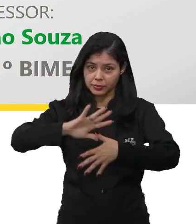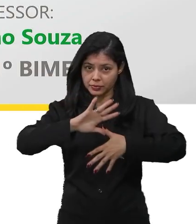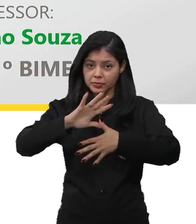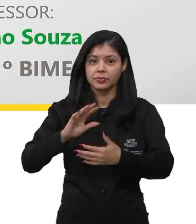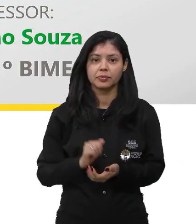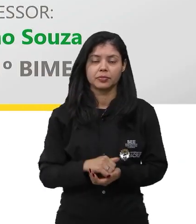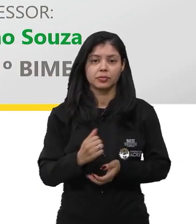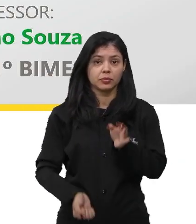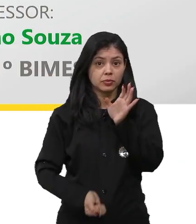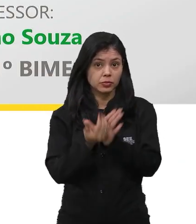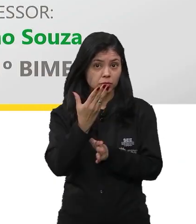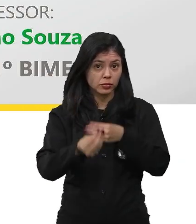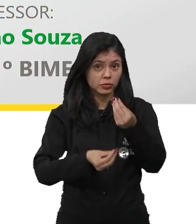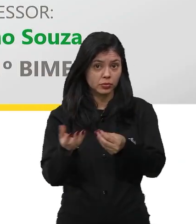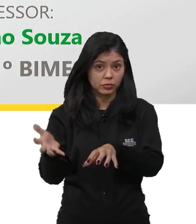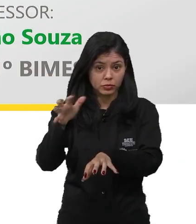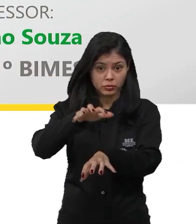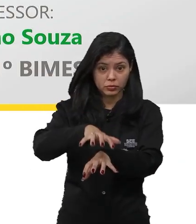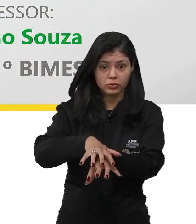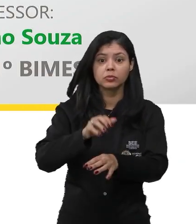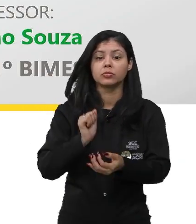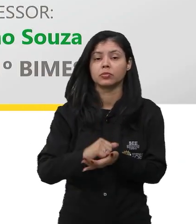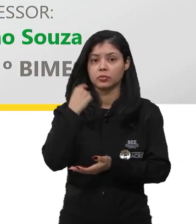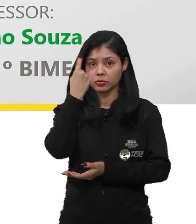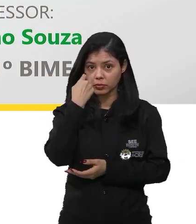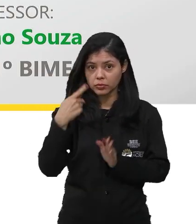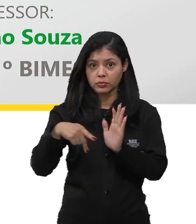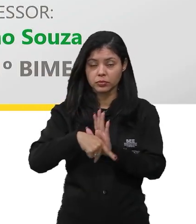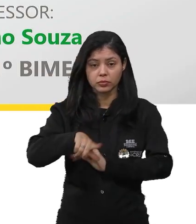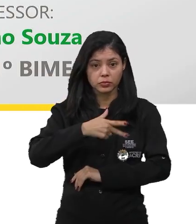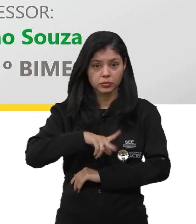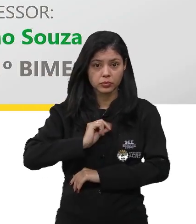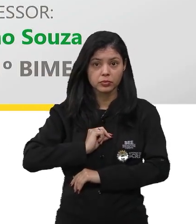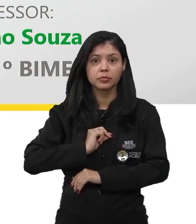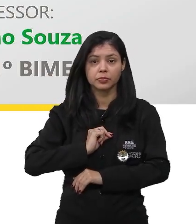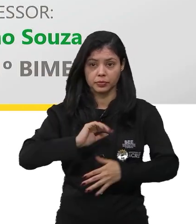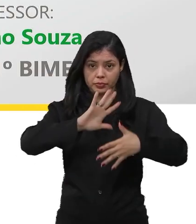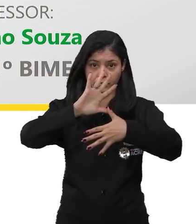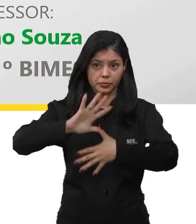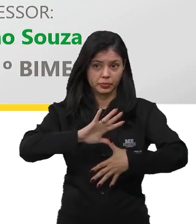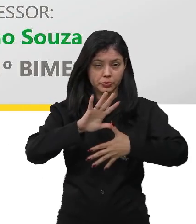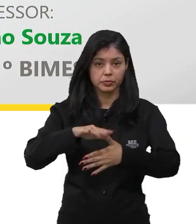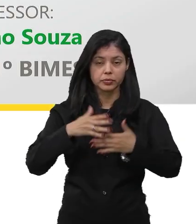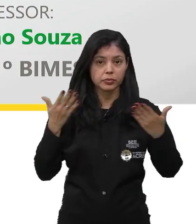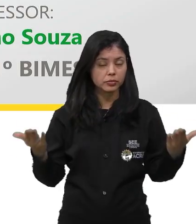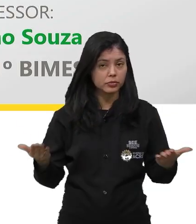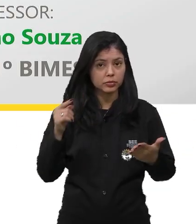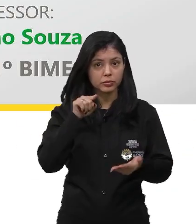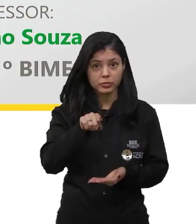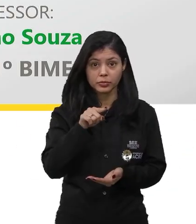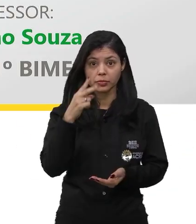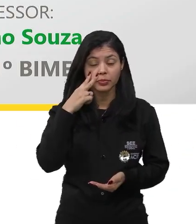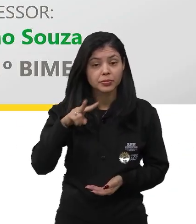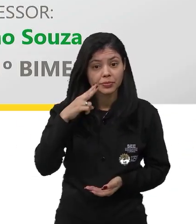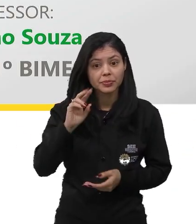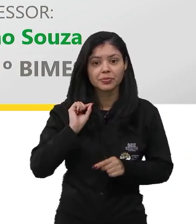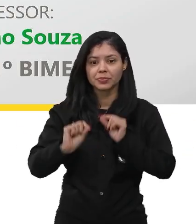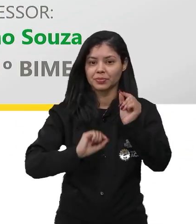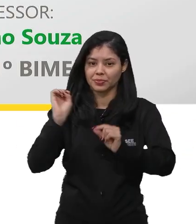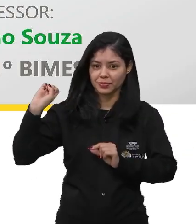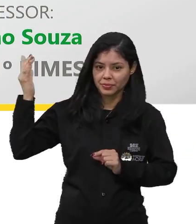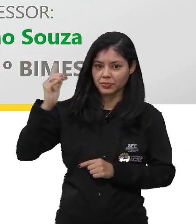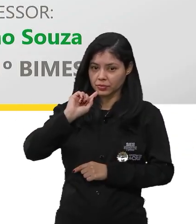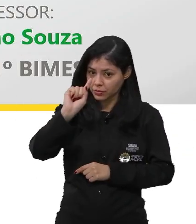o formato de colonização dos espanhóis e dos portugueses na América, pessoal. Então aí vamos ver o que